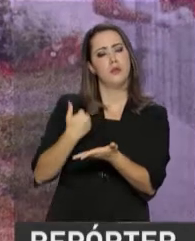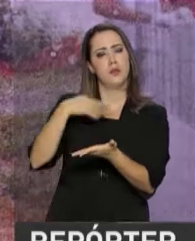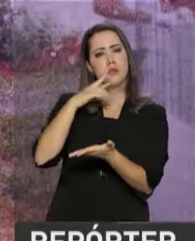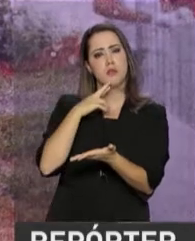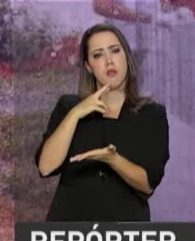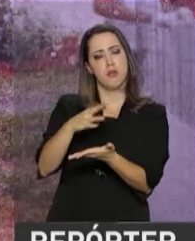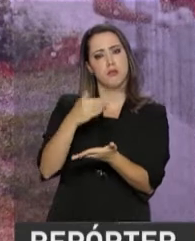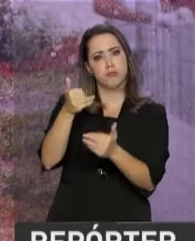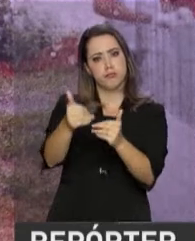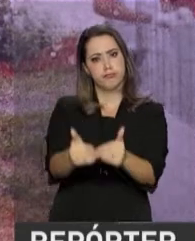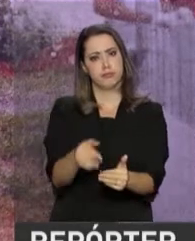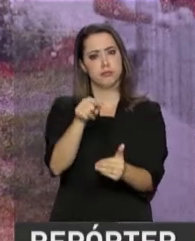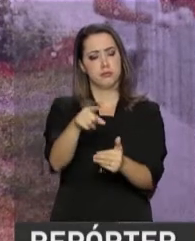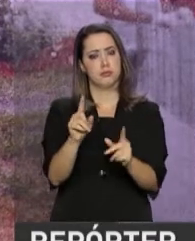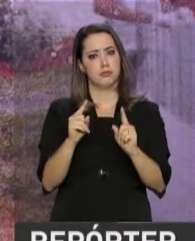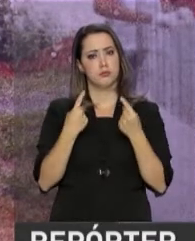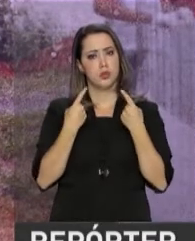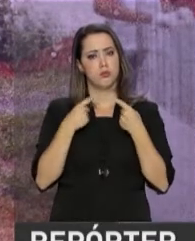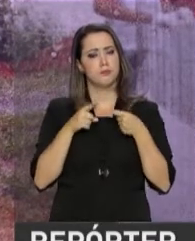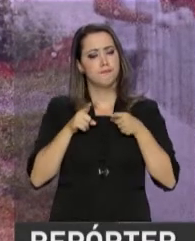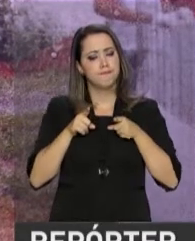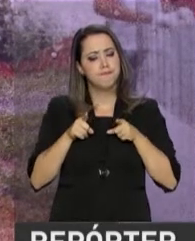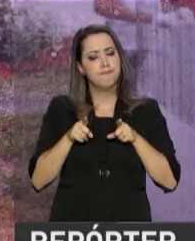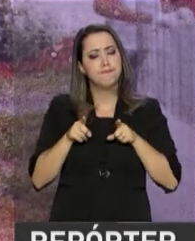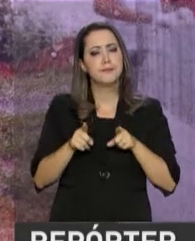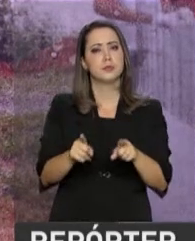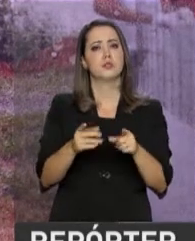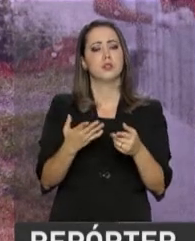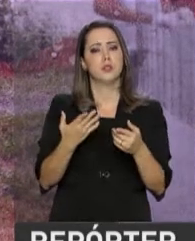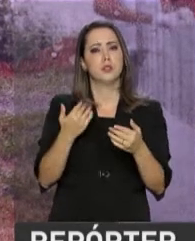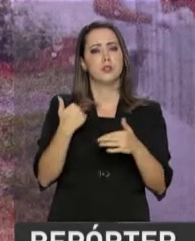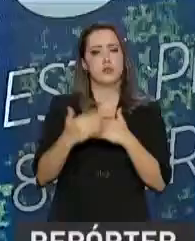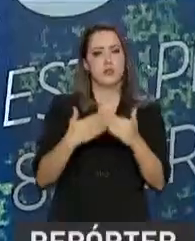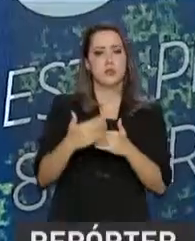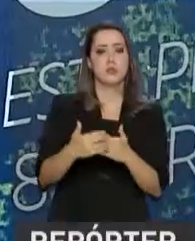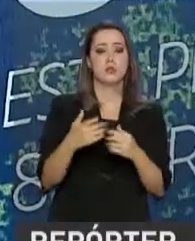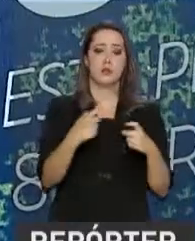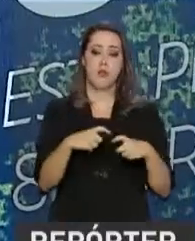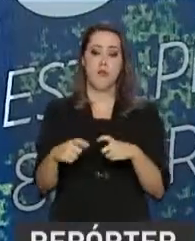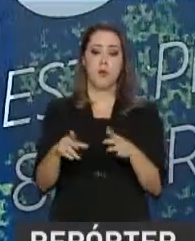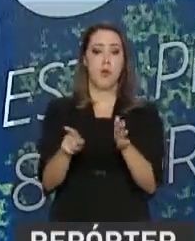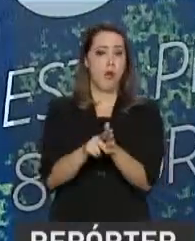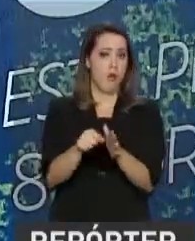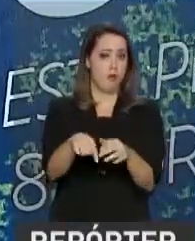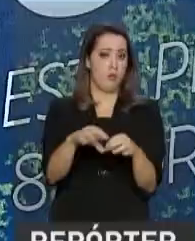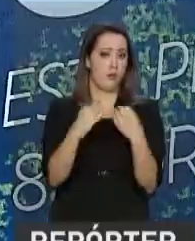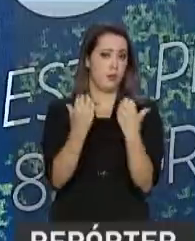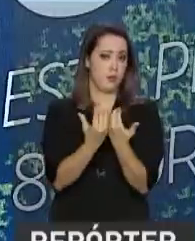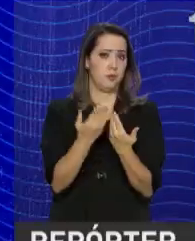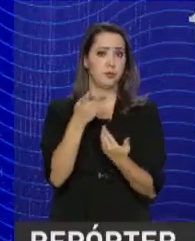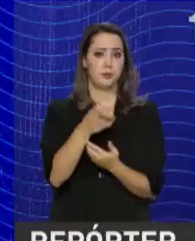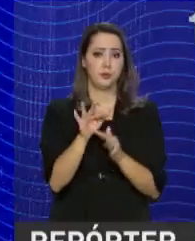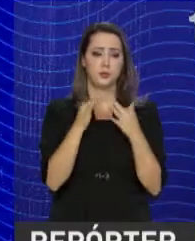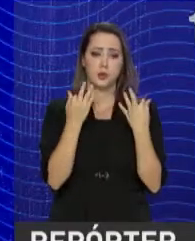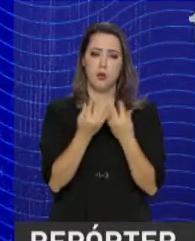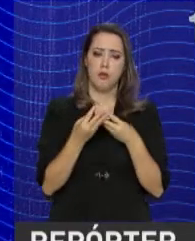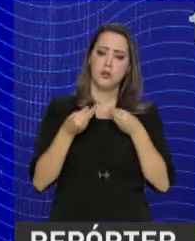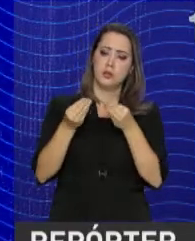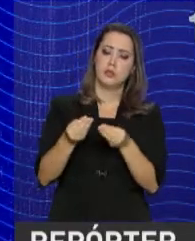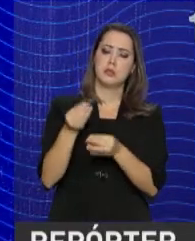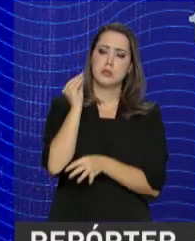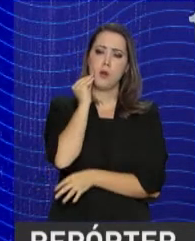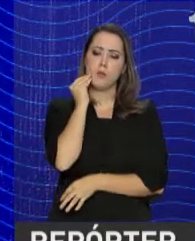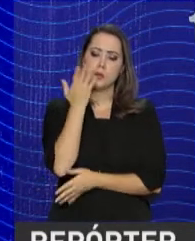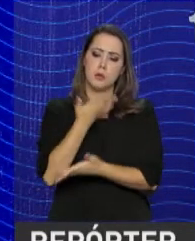para enfrentar esses desafios globais em uma escala local é o que o fórum mundial da água quer trazer como